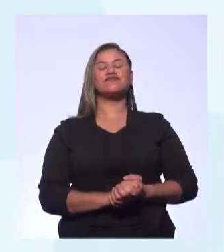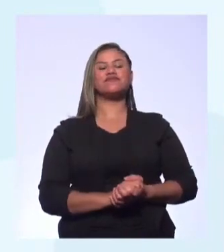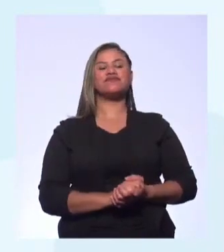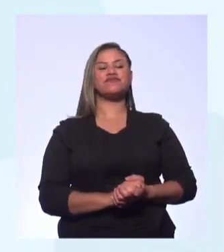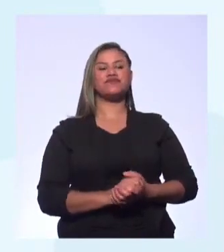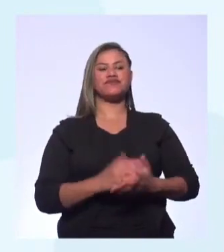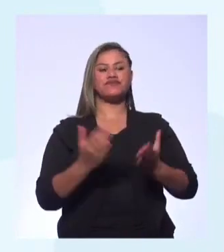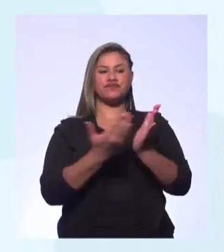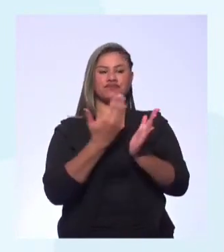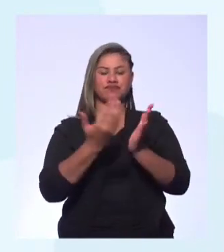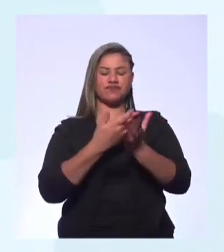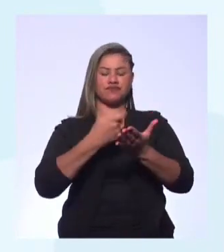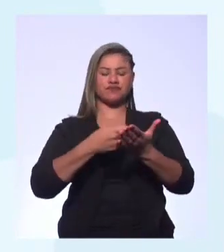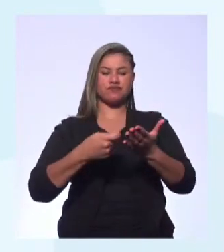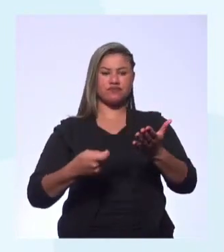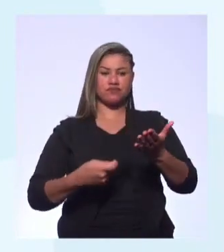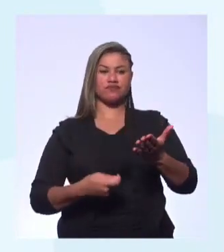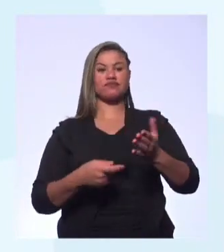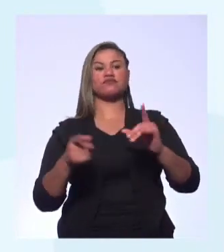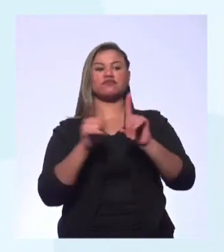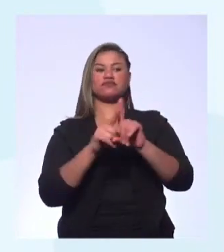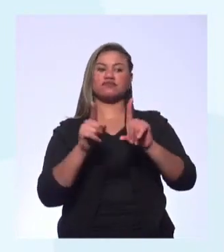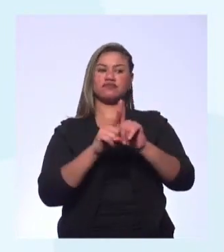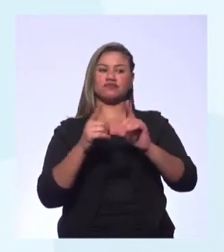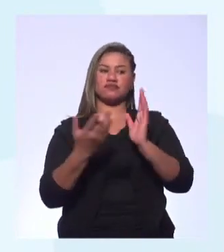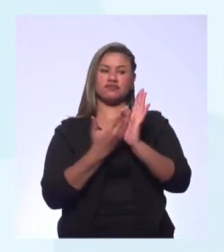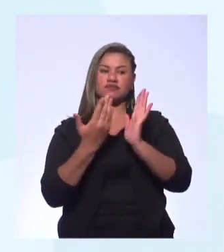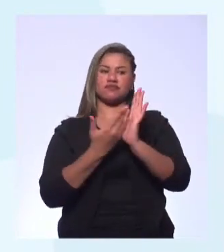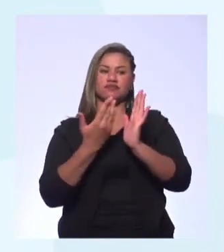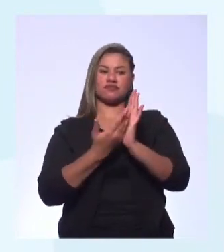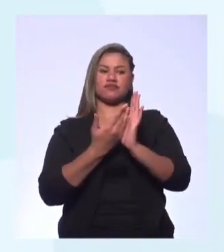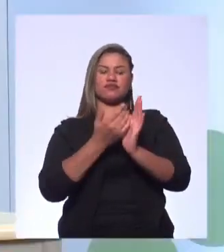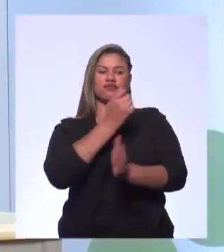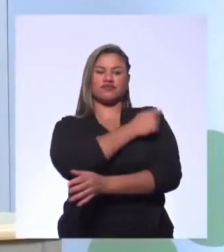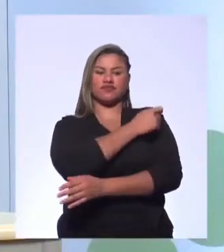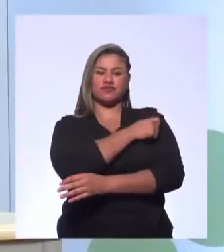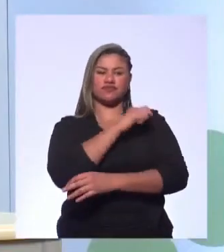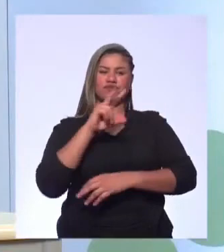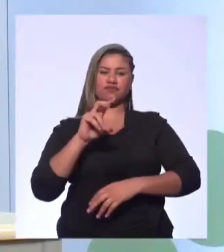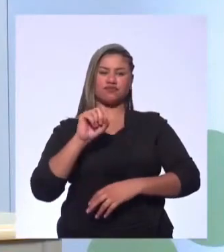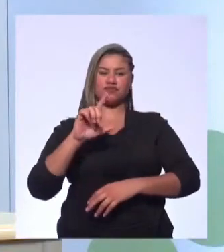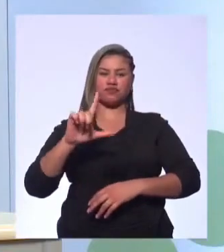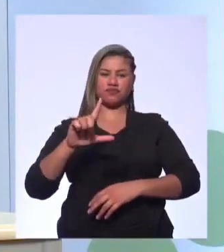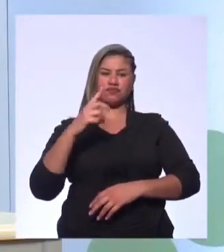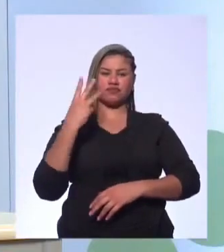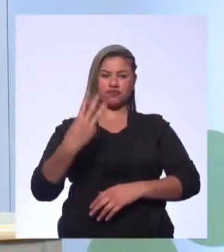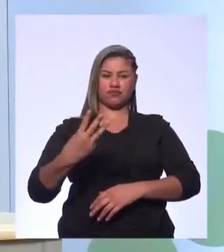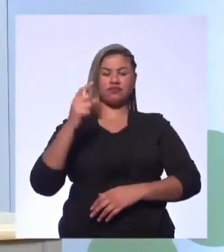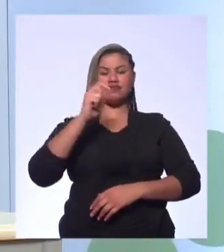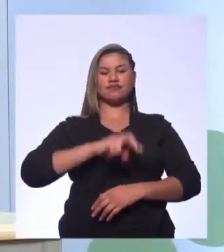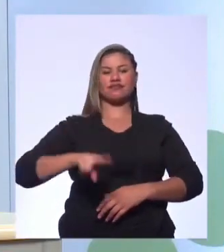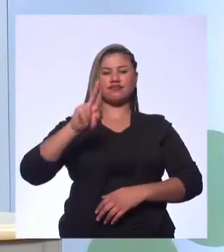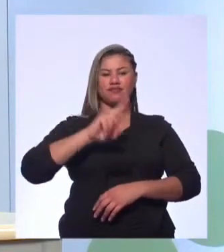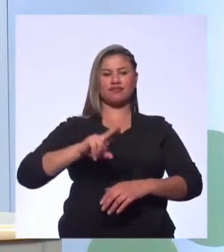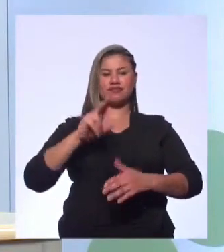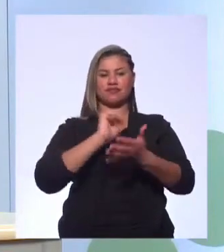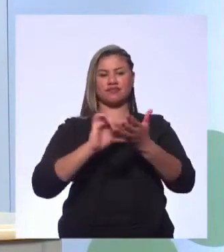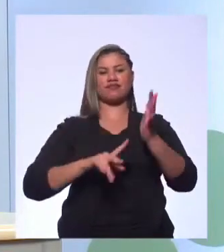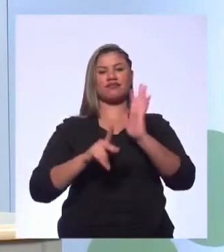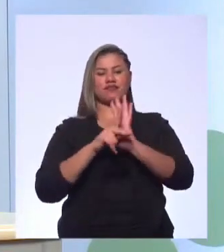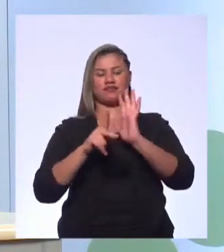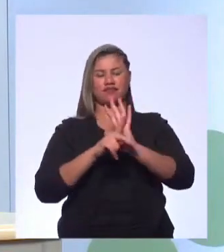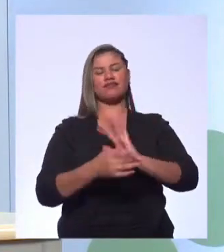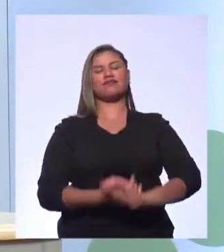anote no seu caderno e tenha o caderno do aluno, volume 3 em mãos, tá? Que a gente vai usar aí os exercícios desse caderno, né,